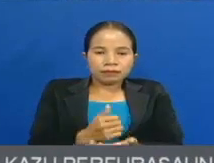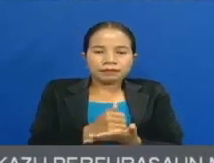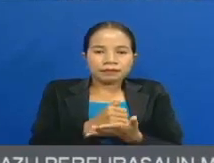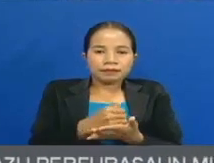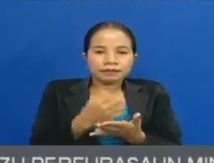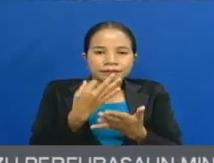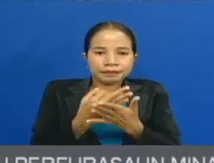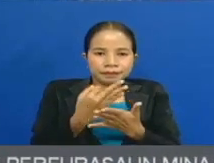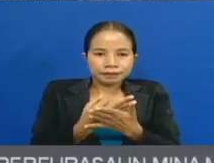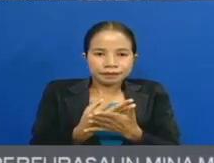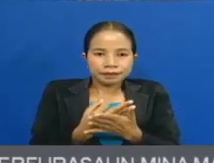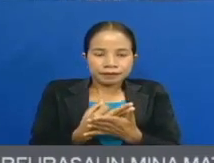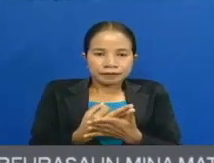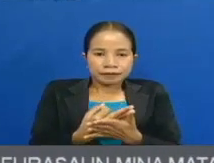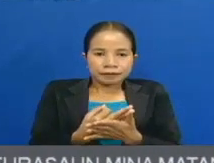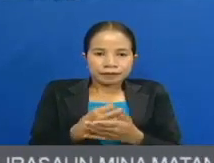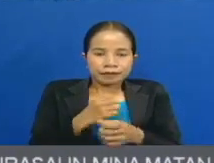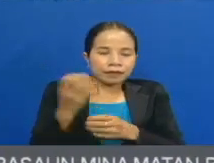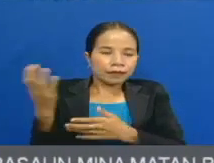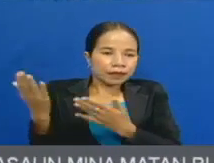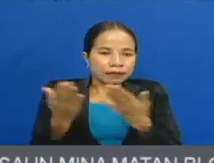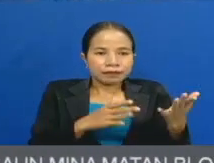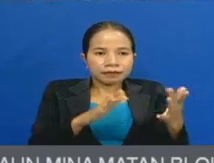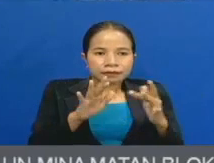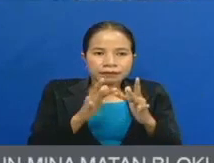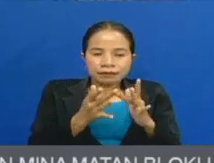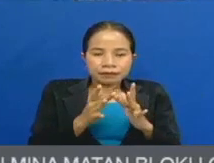balutano para dar a fibra ótica, mas